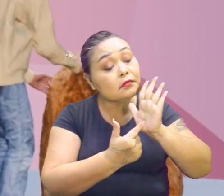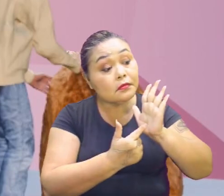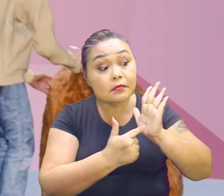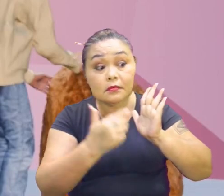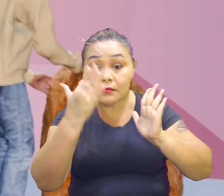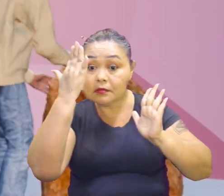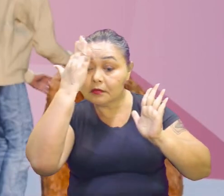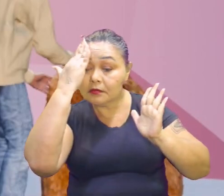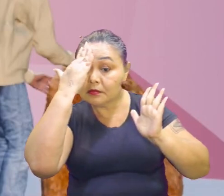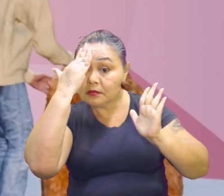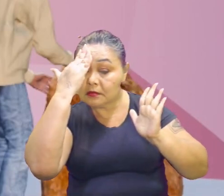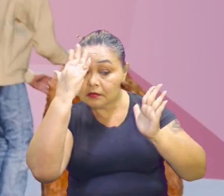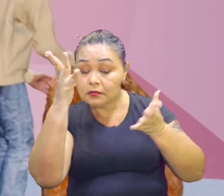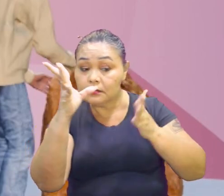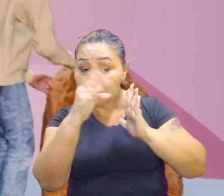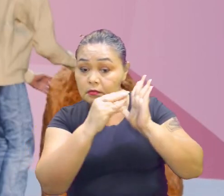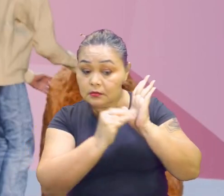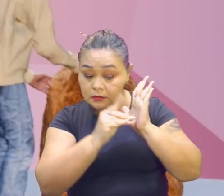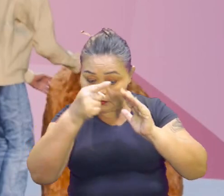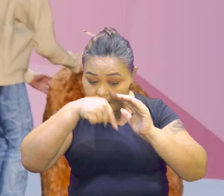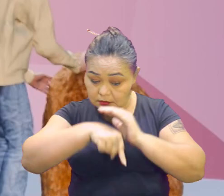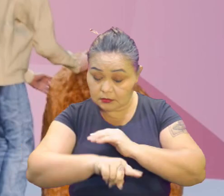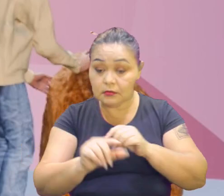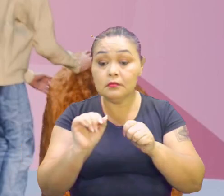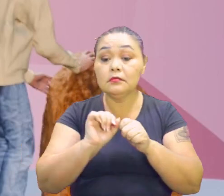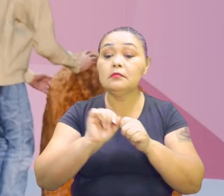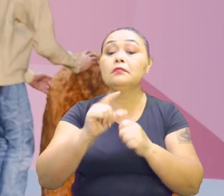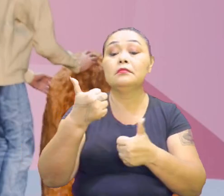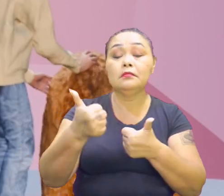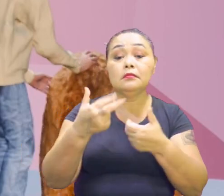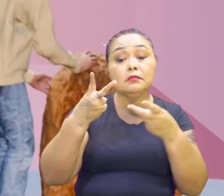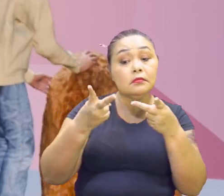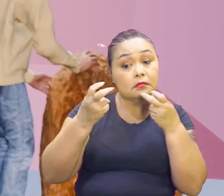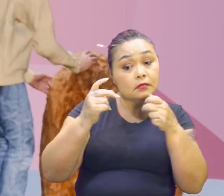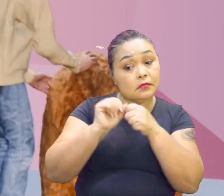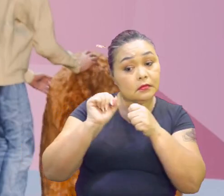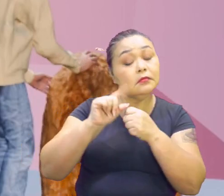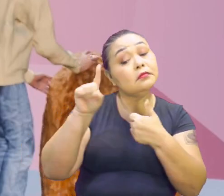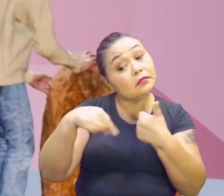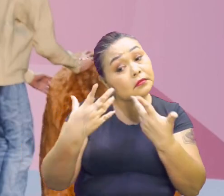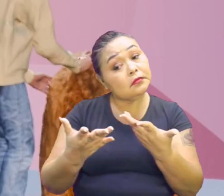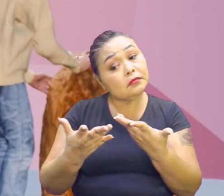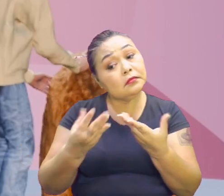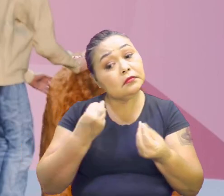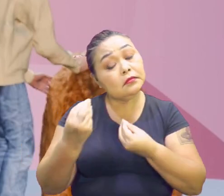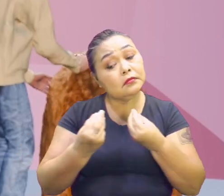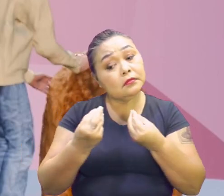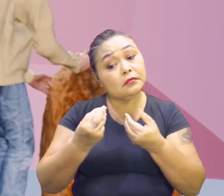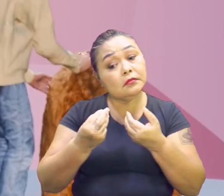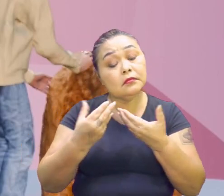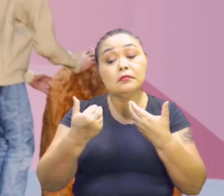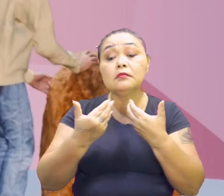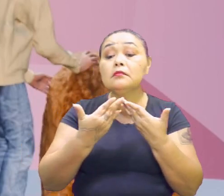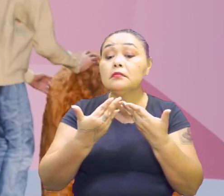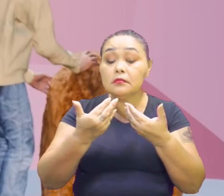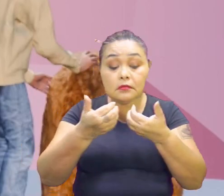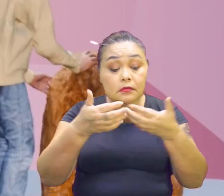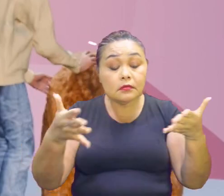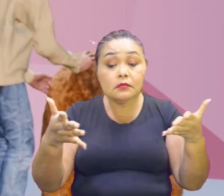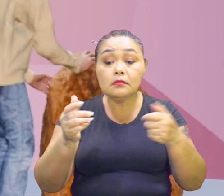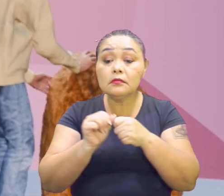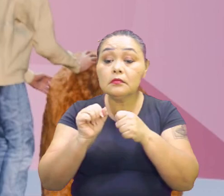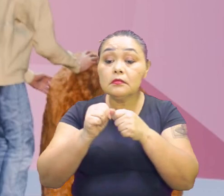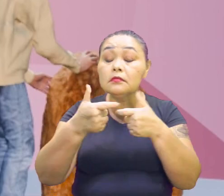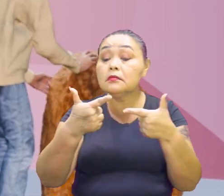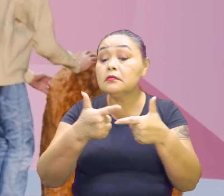o domínio do conteúdo a ser explorado. Percebem isso? Como é que estão as introduções de vocês? Qual